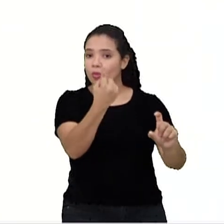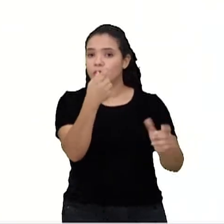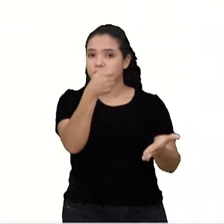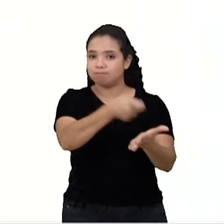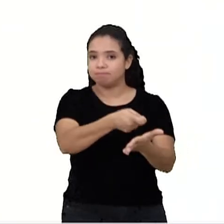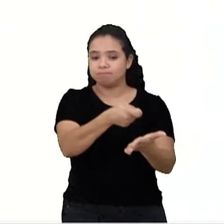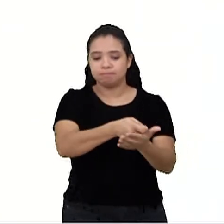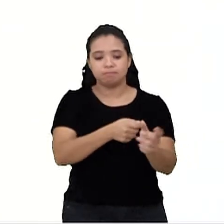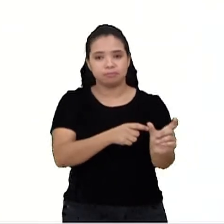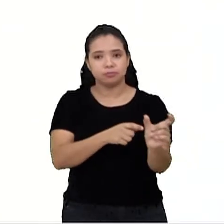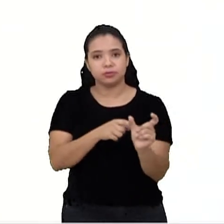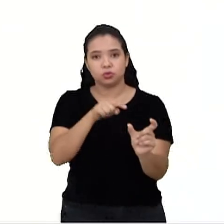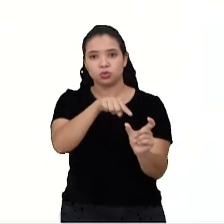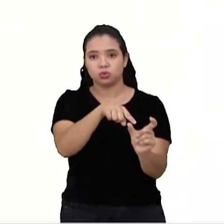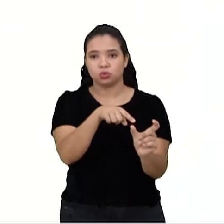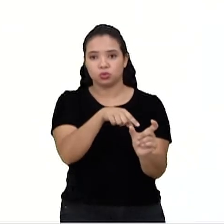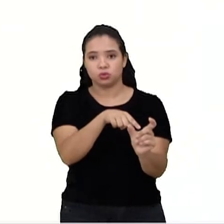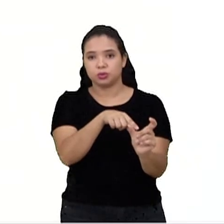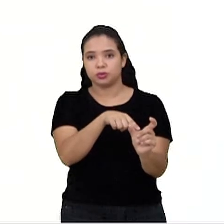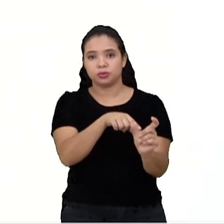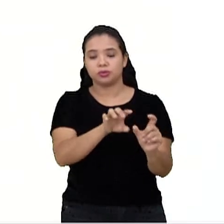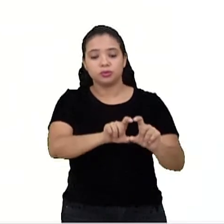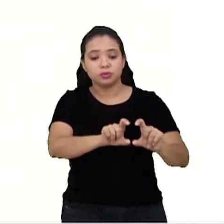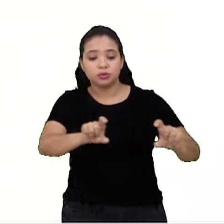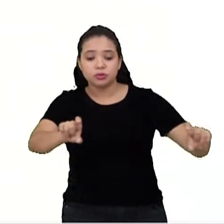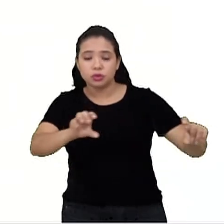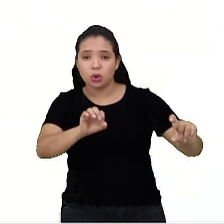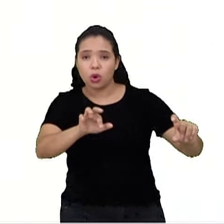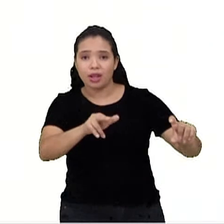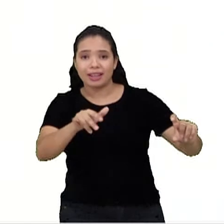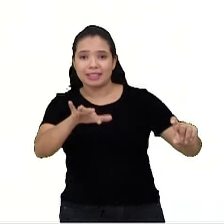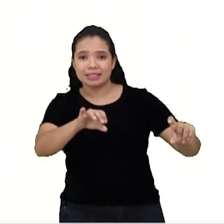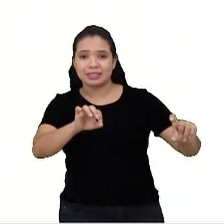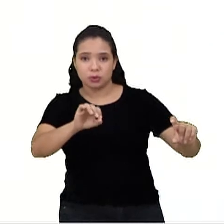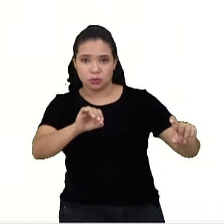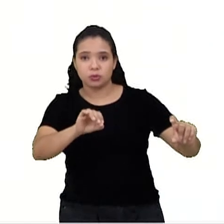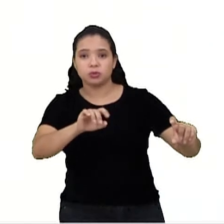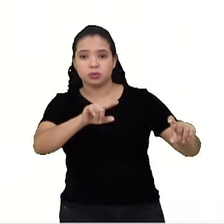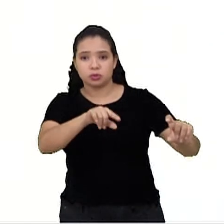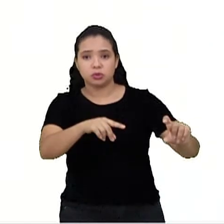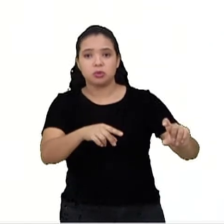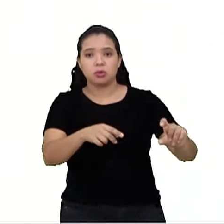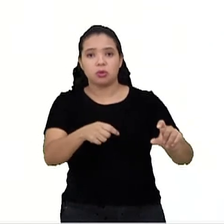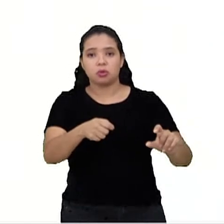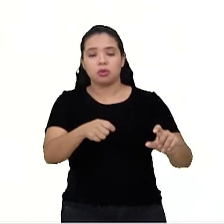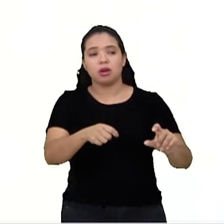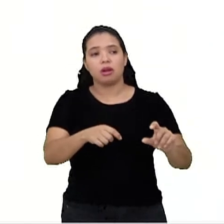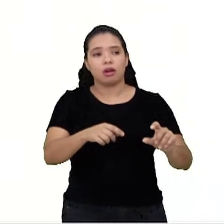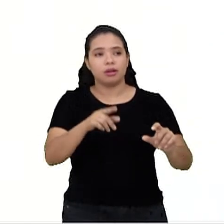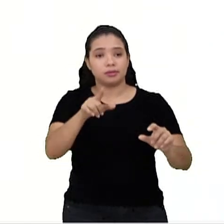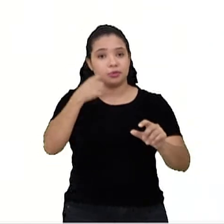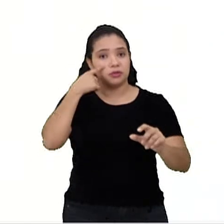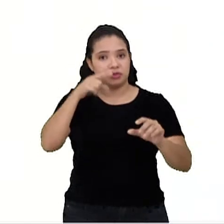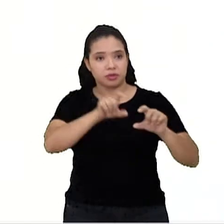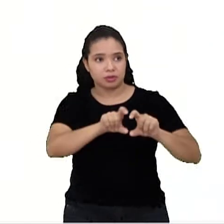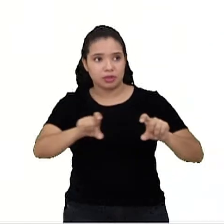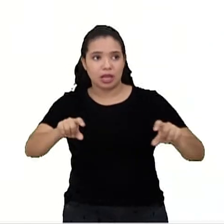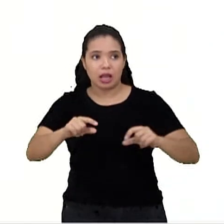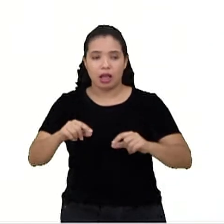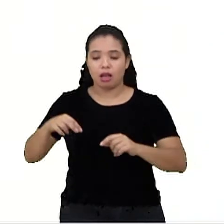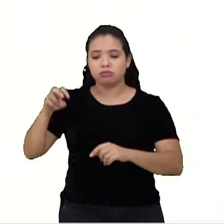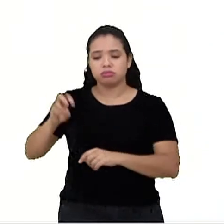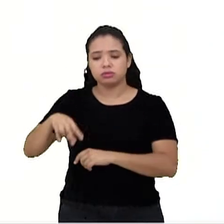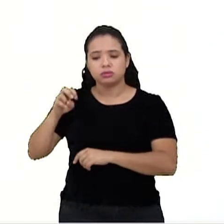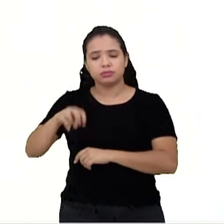constituído por apenas uma oração que recebe o nome de oração absoluta. Ela subiu sem pressa e tortuosa a